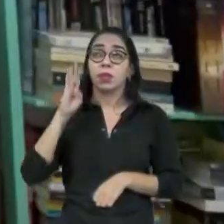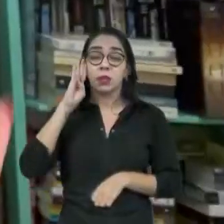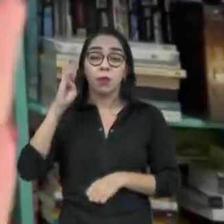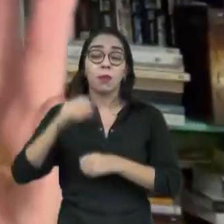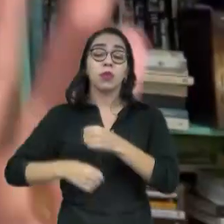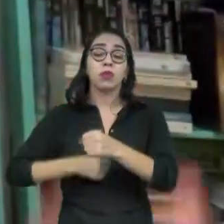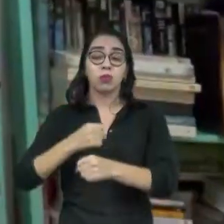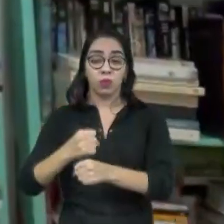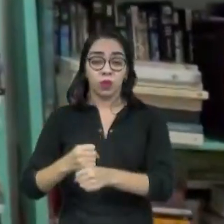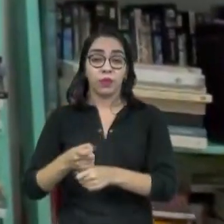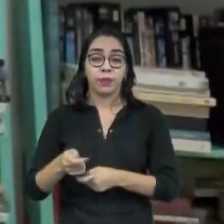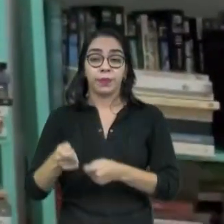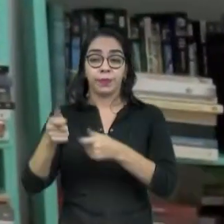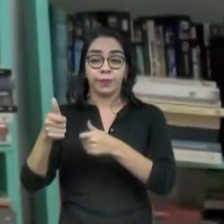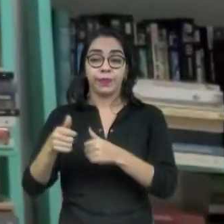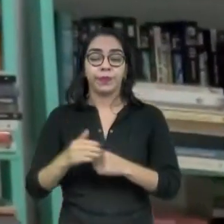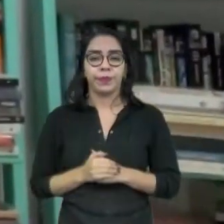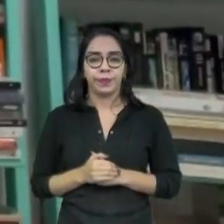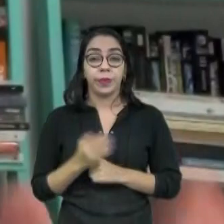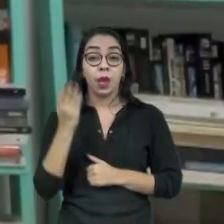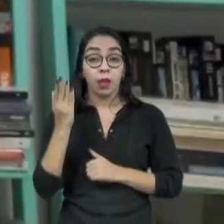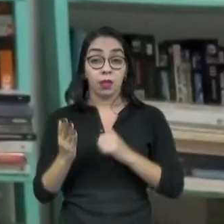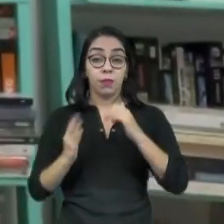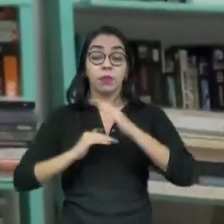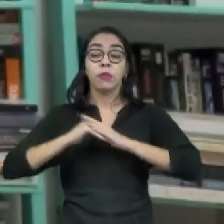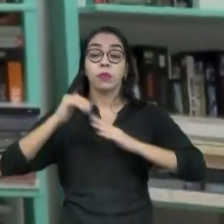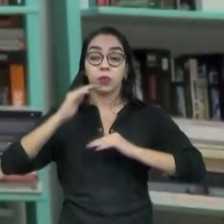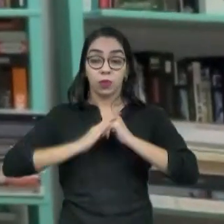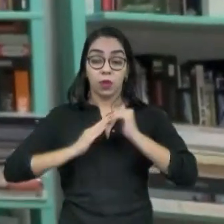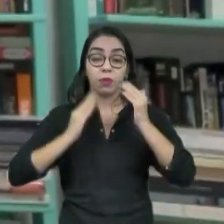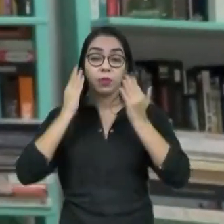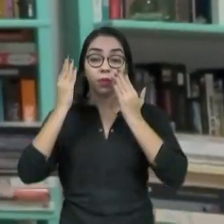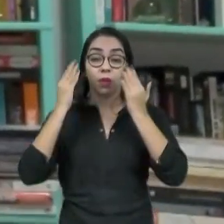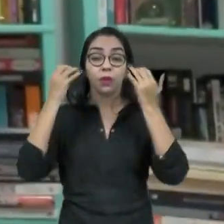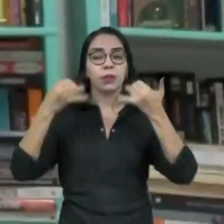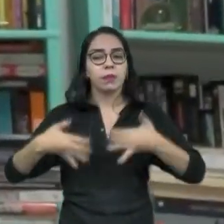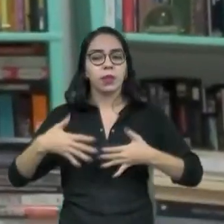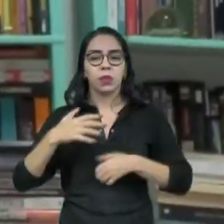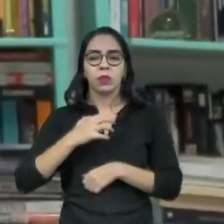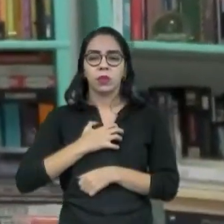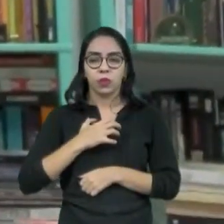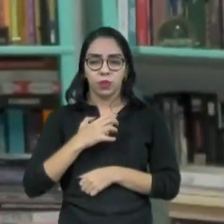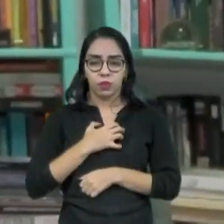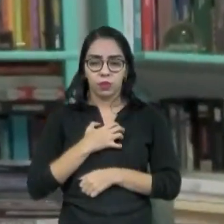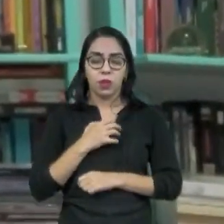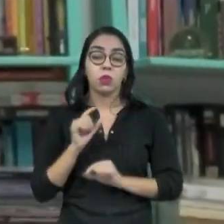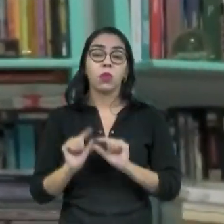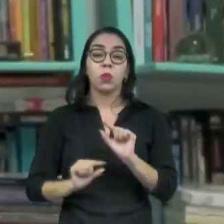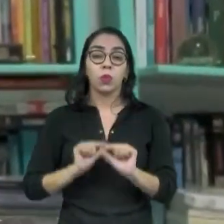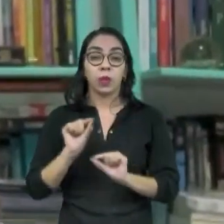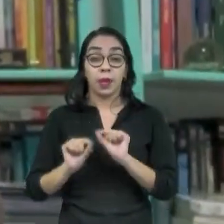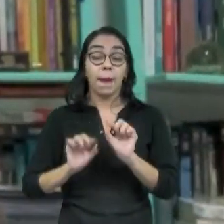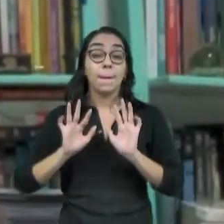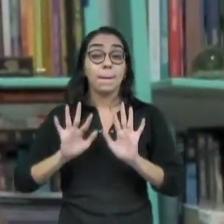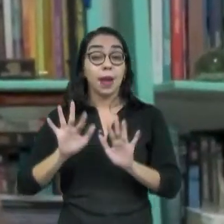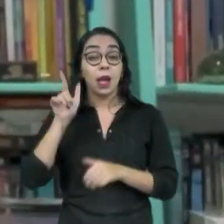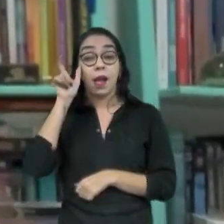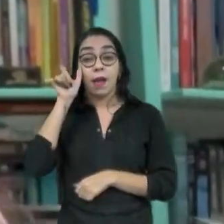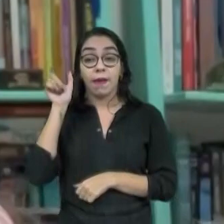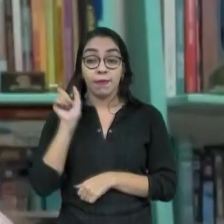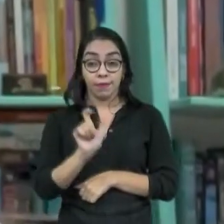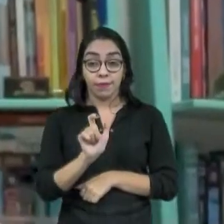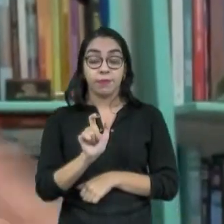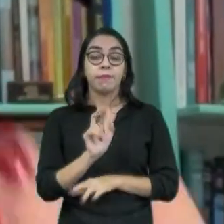a psicóloga Luísa Farias Explica as possíveis causas desse sentimento contudo ela chama a atenção para uma importante